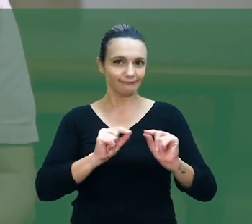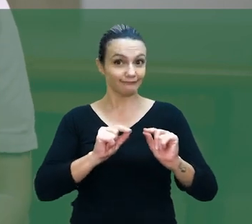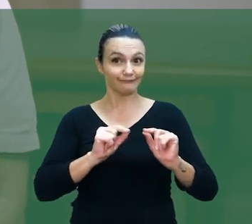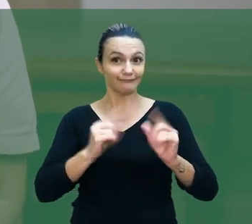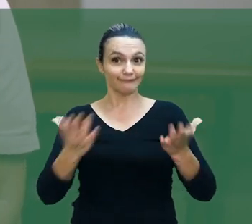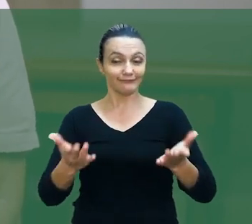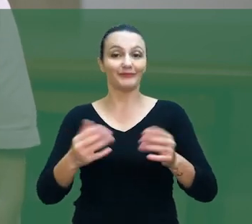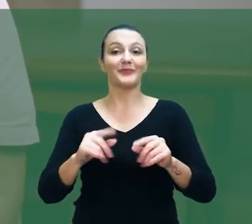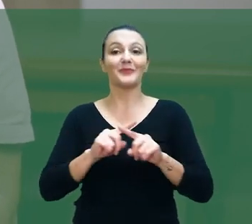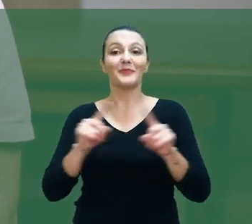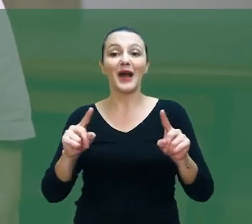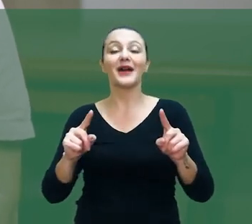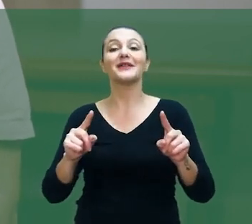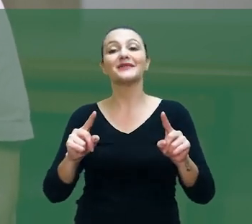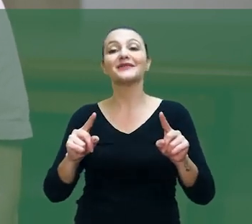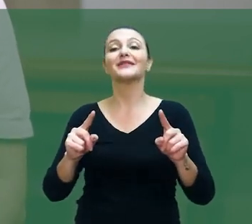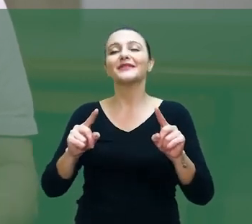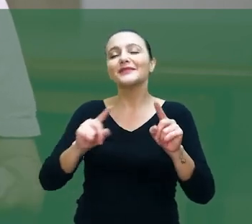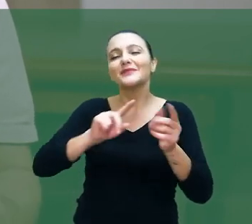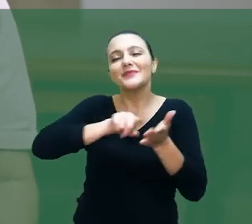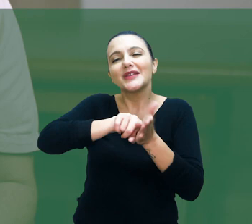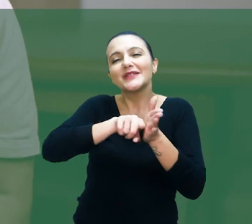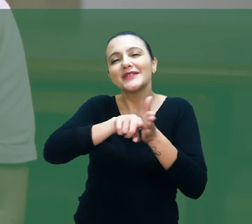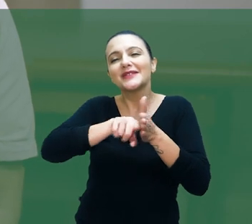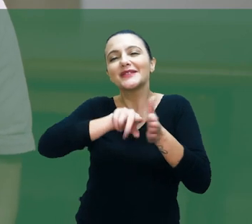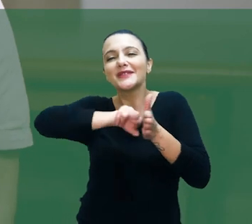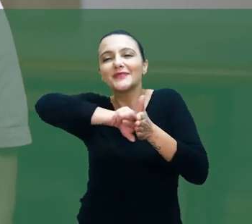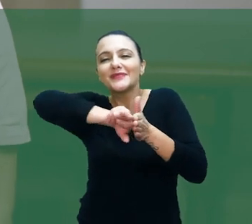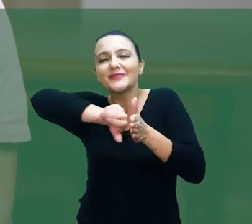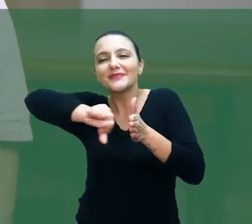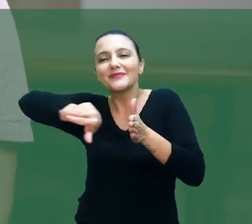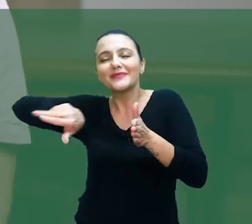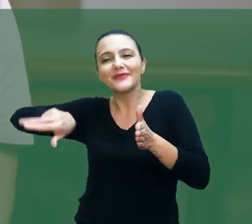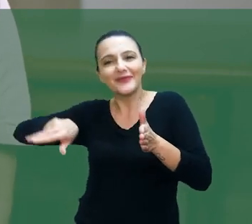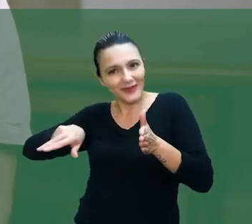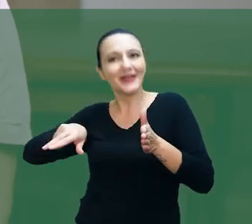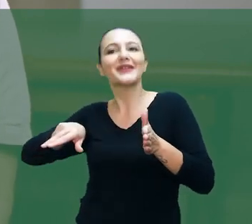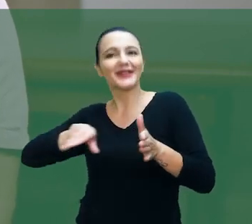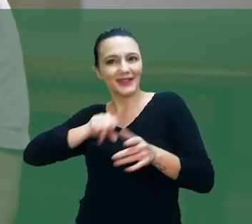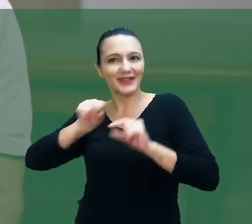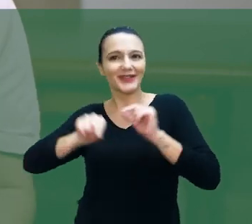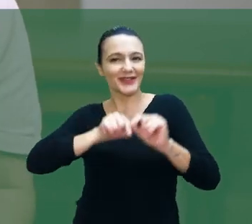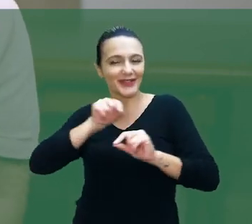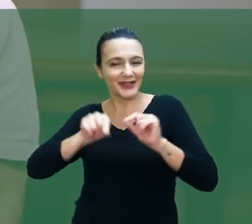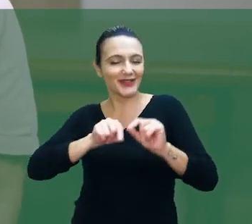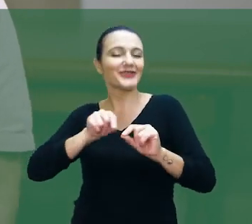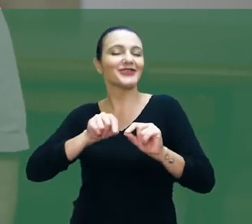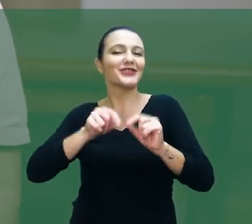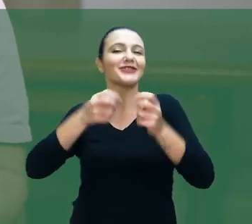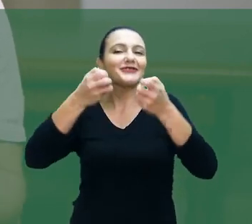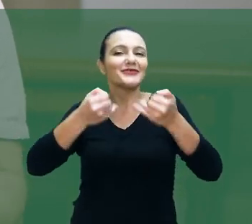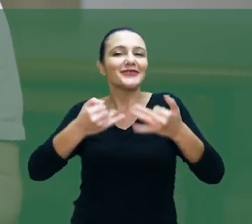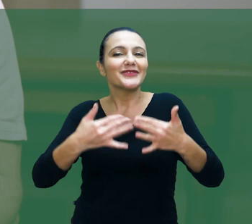pedir para eles pesquisarem diferentes definições, compararem essas definições antes de escreverem ali o texto deles,